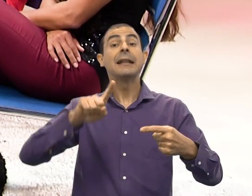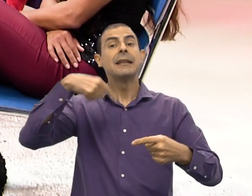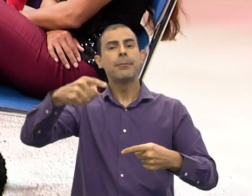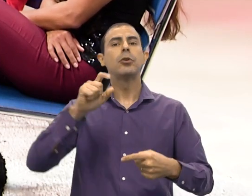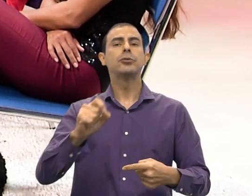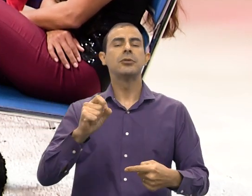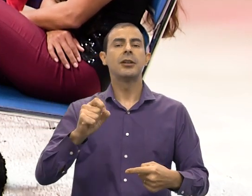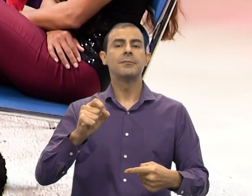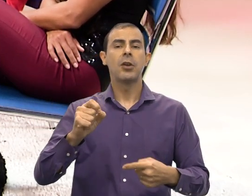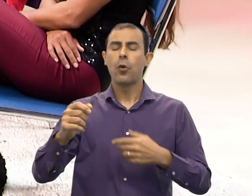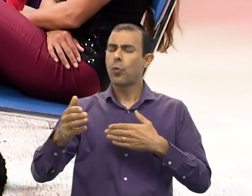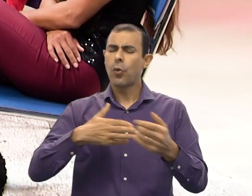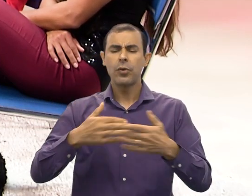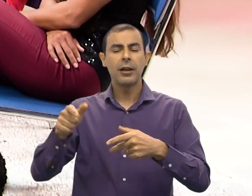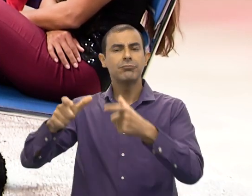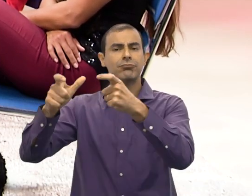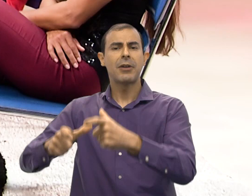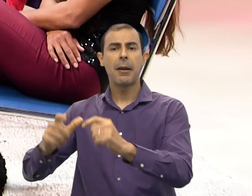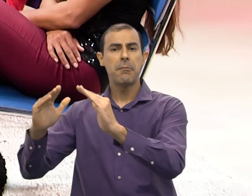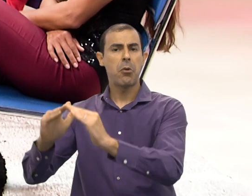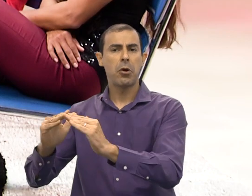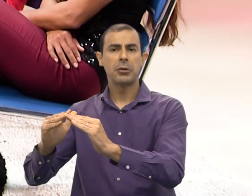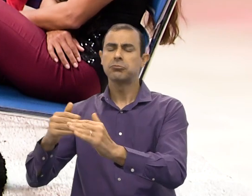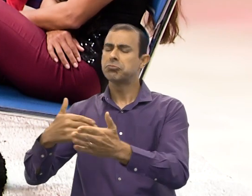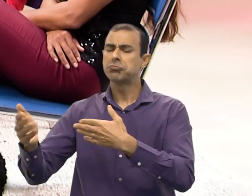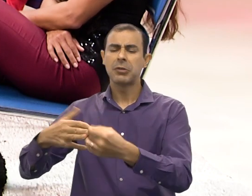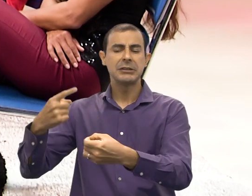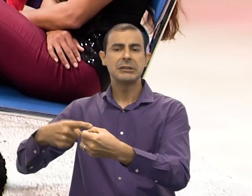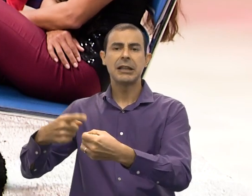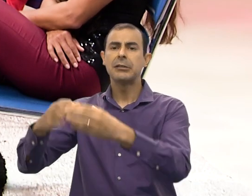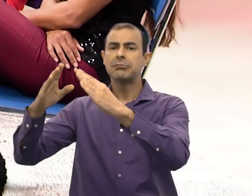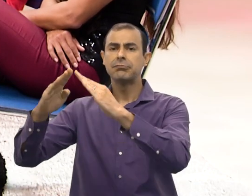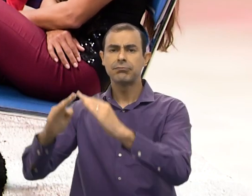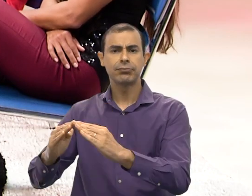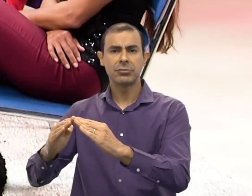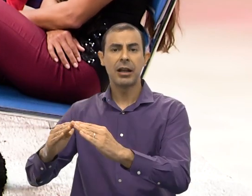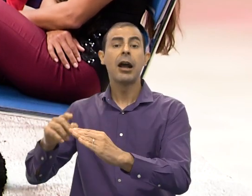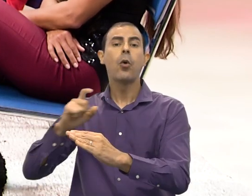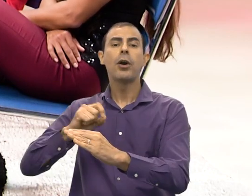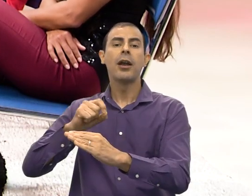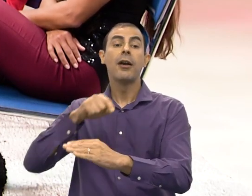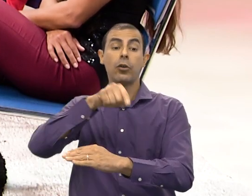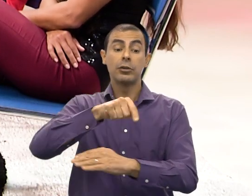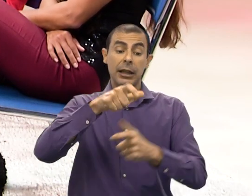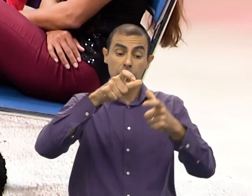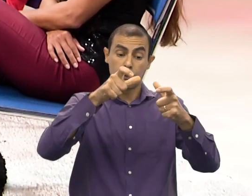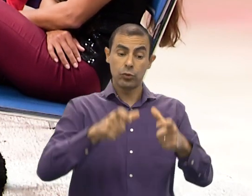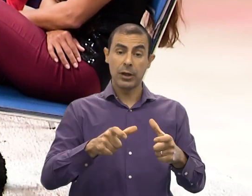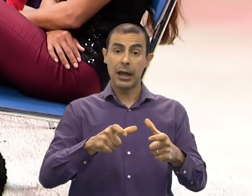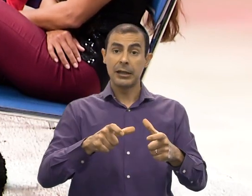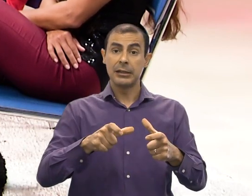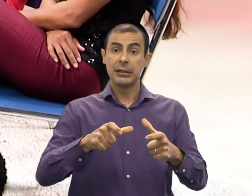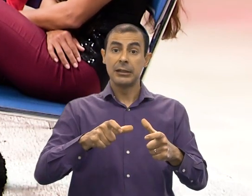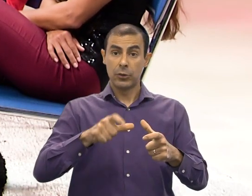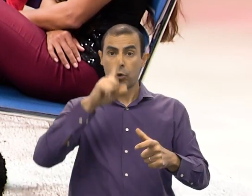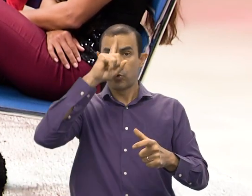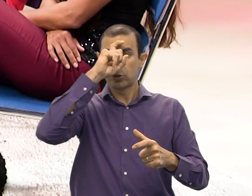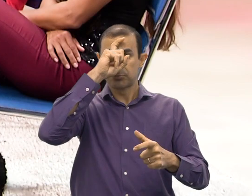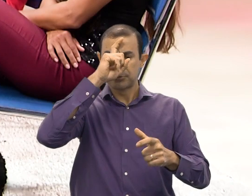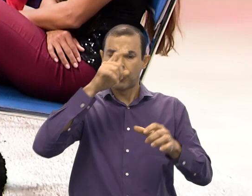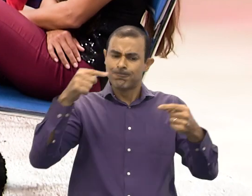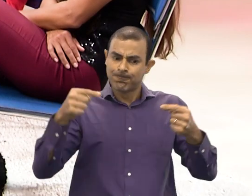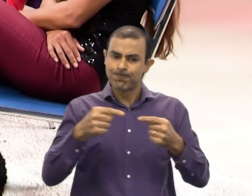more, que estado ele more, ele vai ser levado a um centro de transplante, onde tiver um leito disponível para fazer